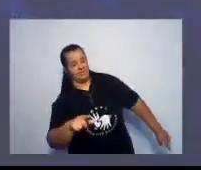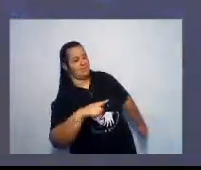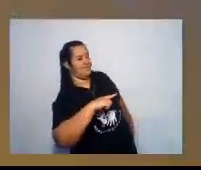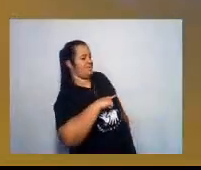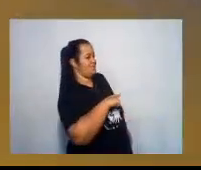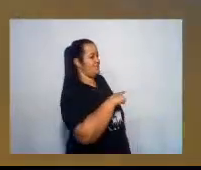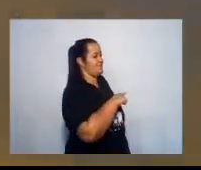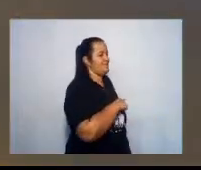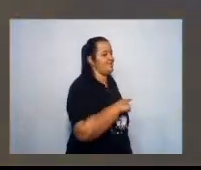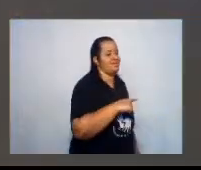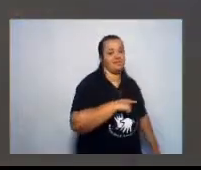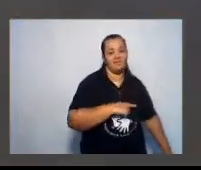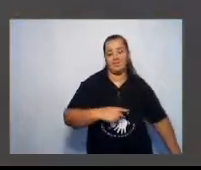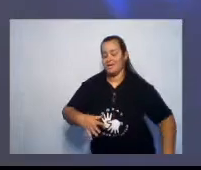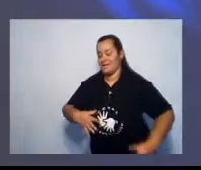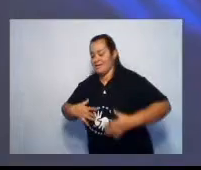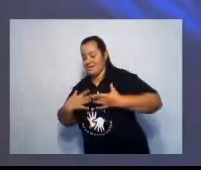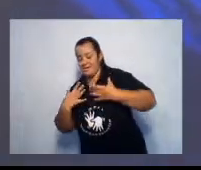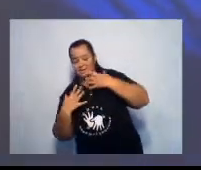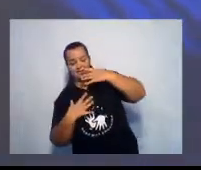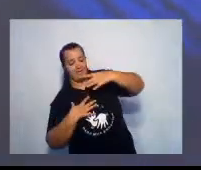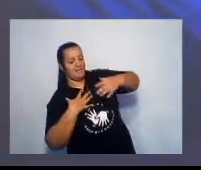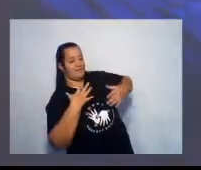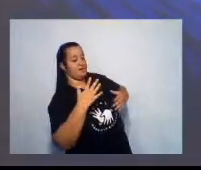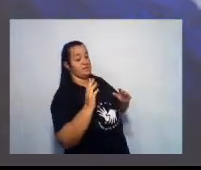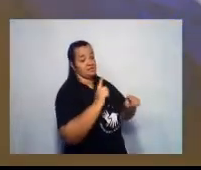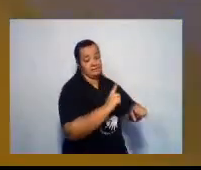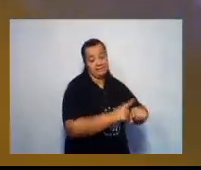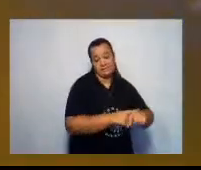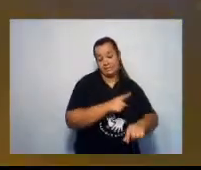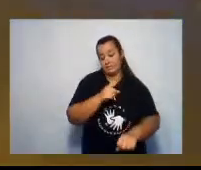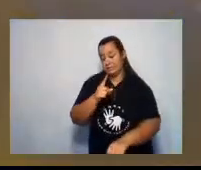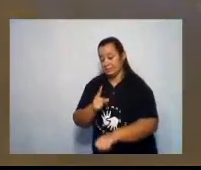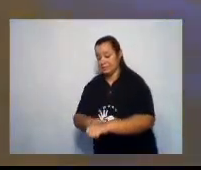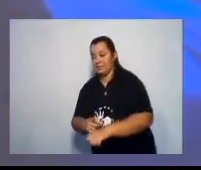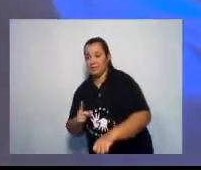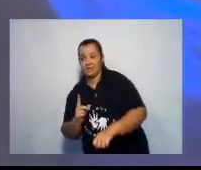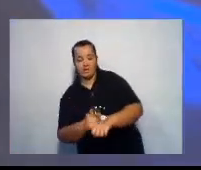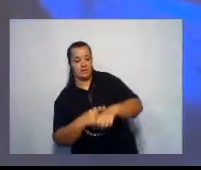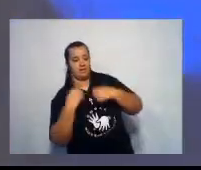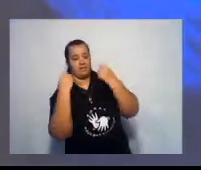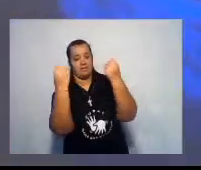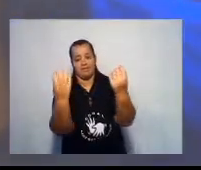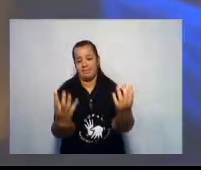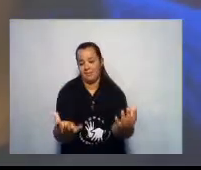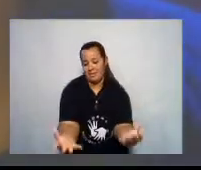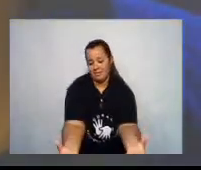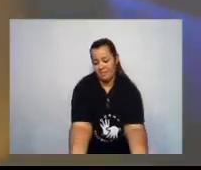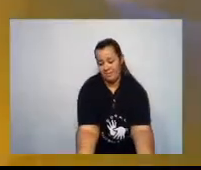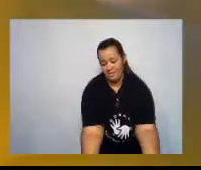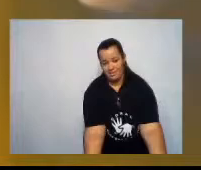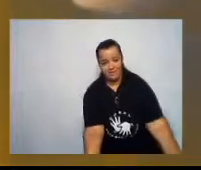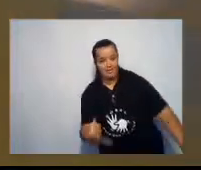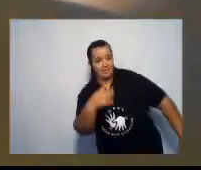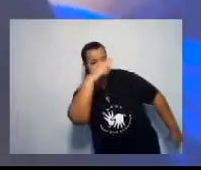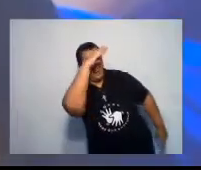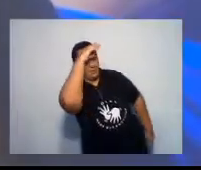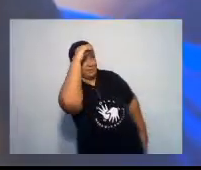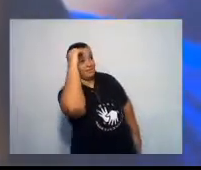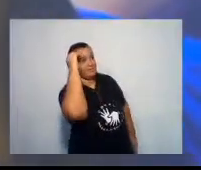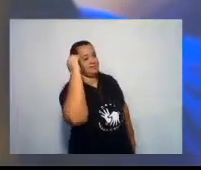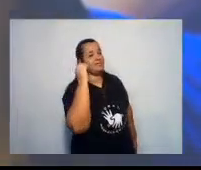um outro te tocar. Na hora você pode se entregar, mas não vai me